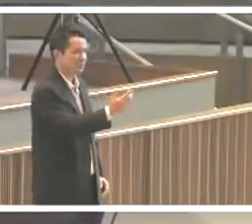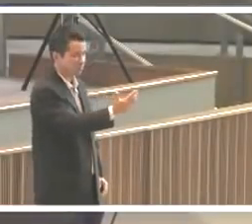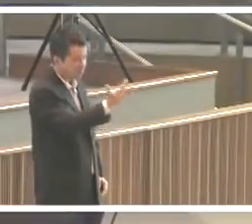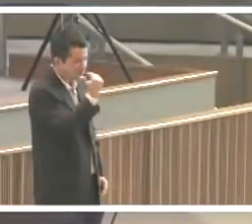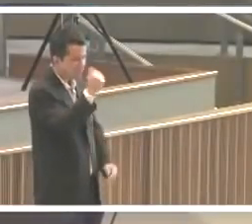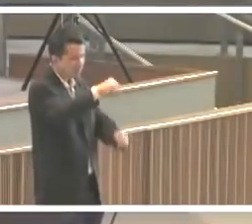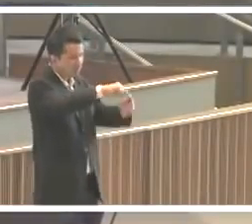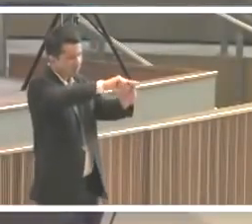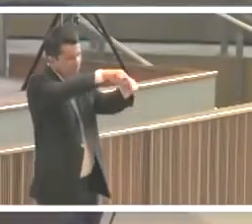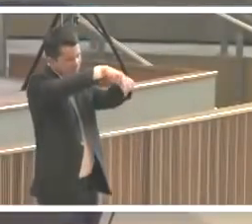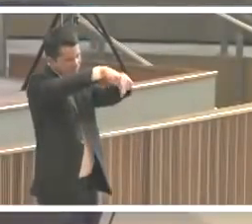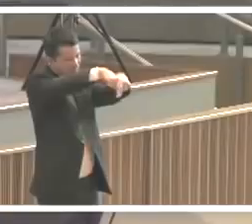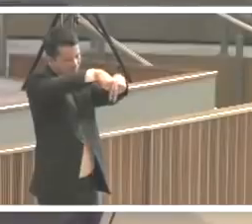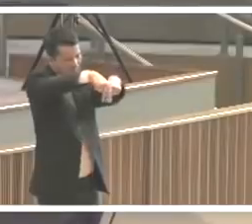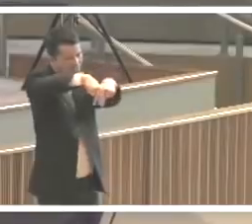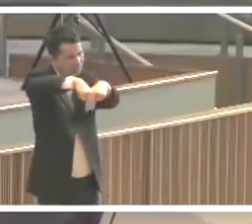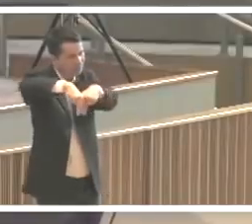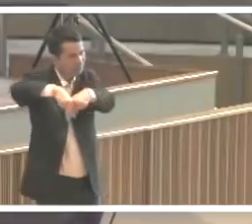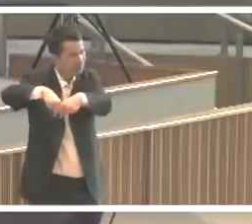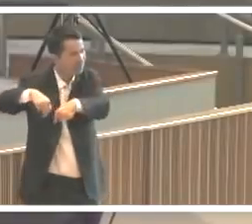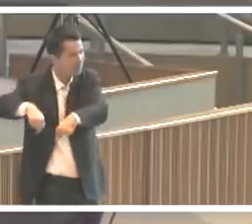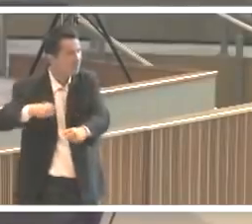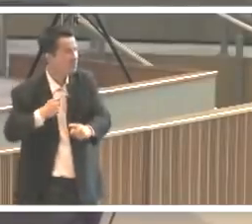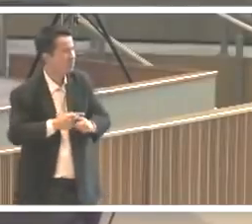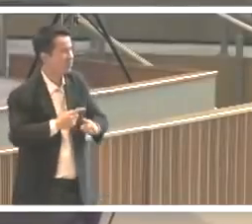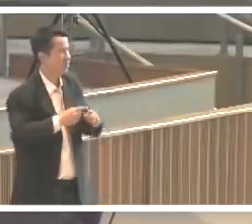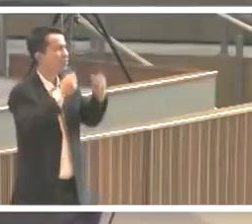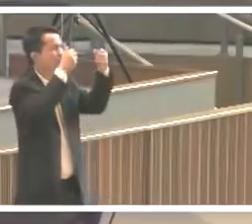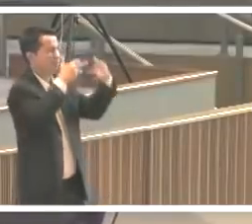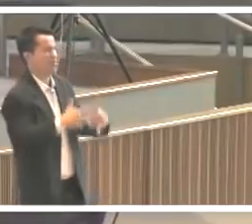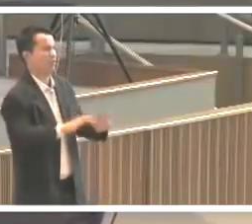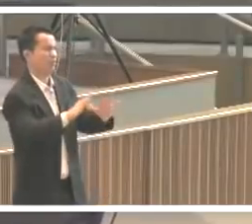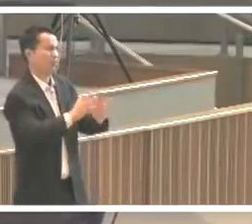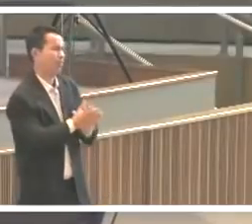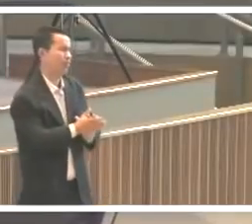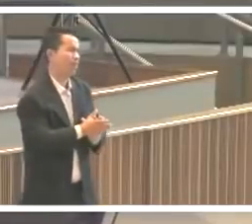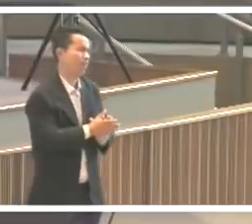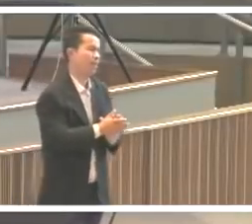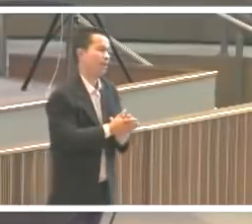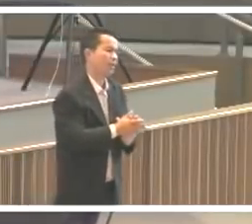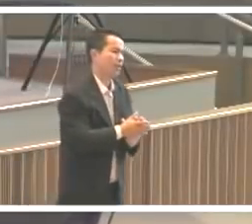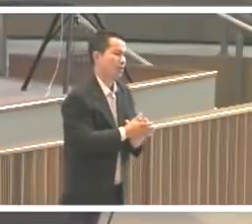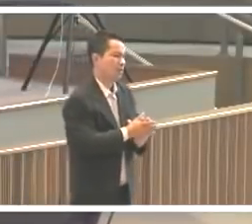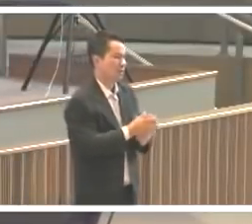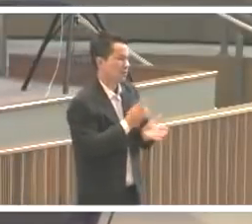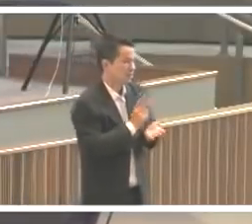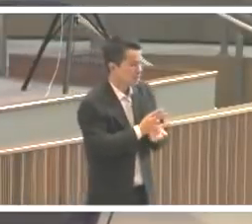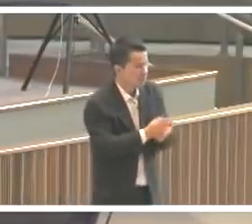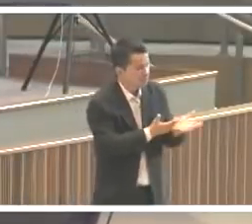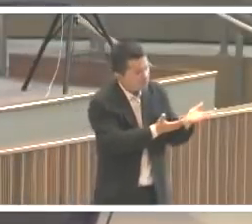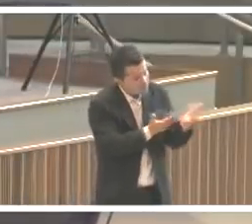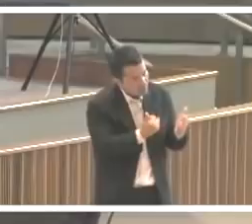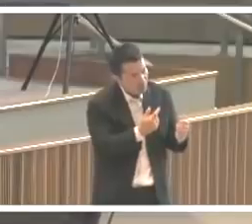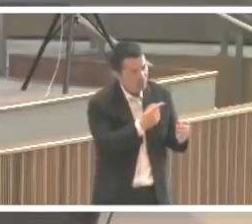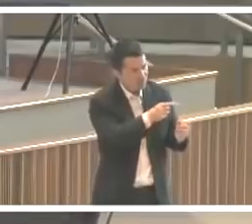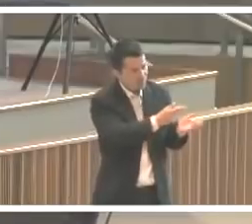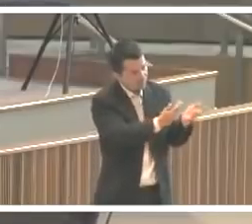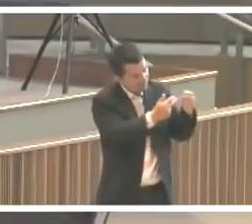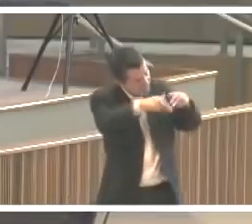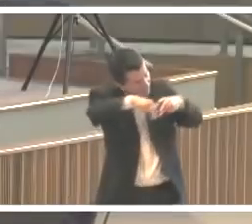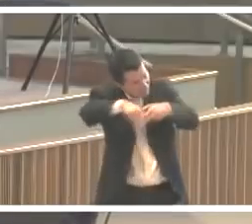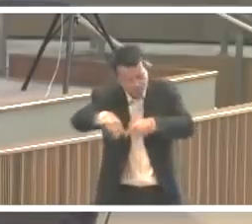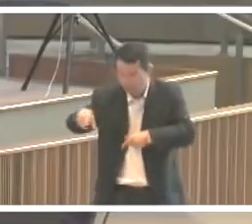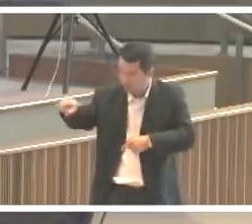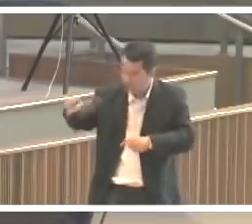e vou explicar de novo para todo mundo que está aqui. Não é porque esse lugar é poderoso, porque a mão do pastor é poderosa,